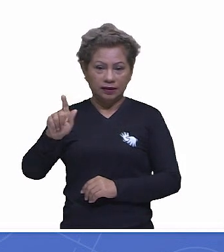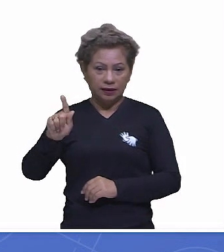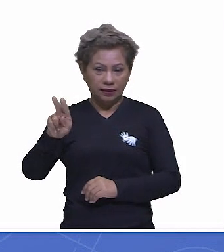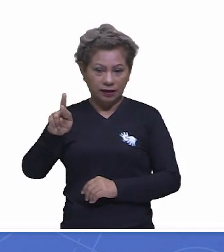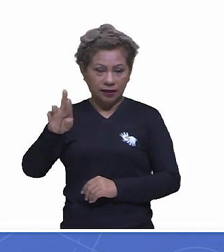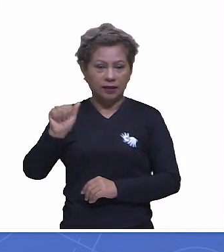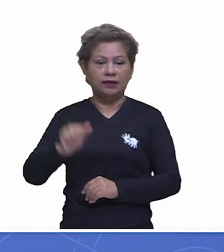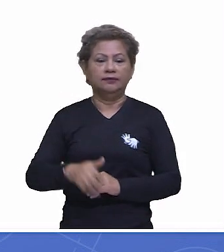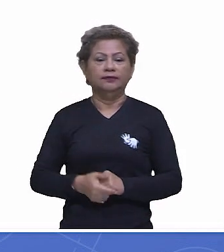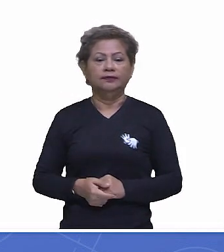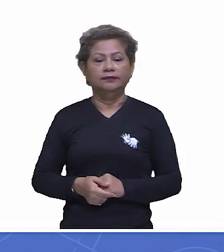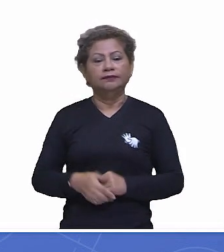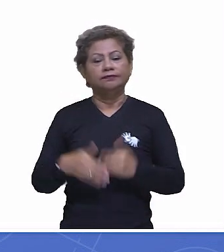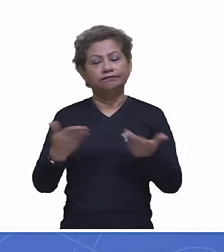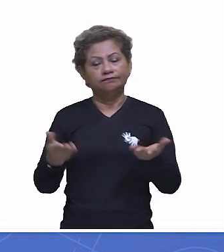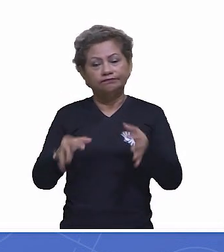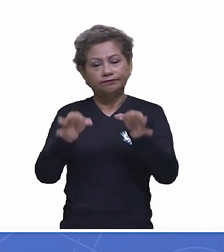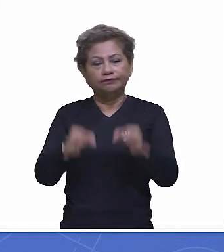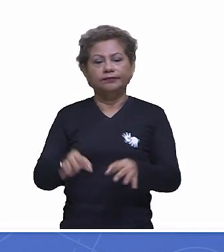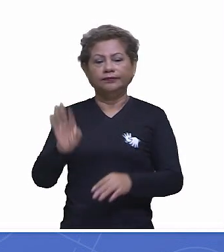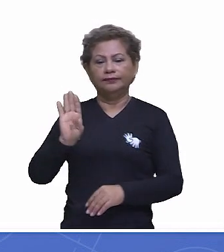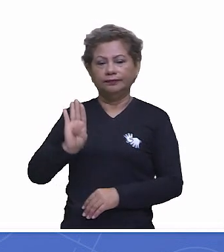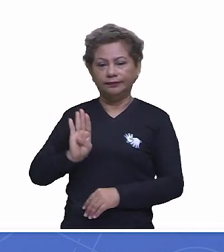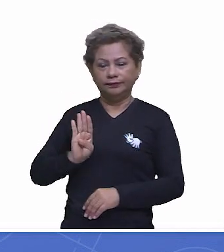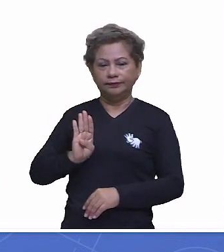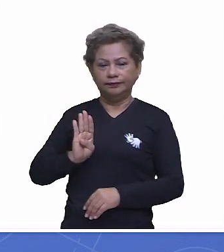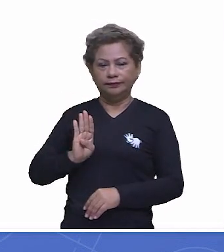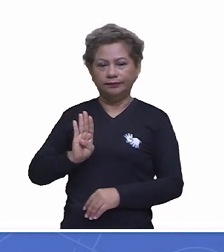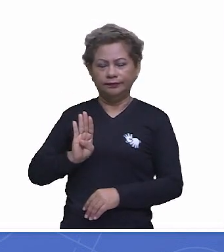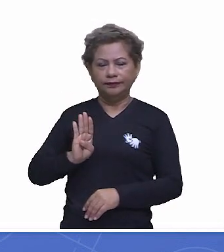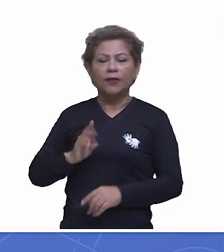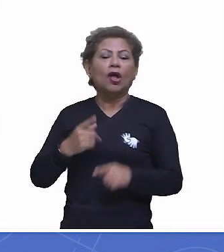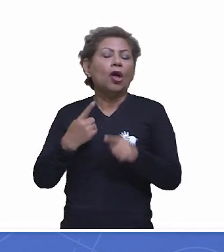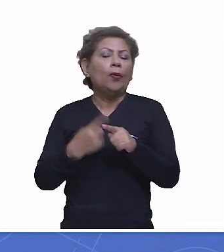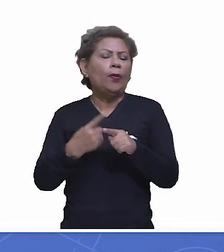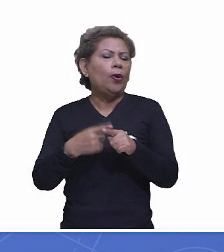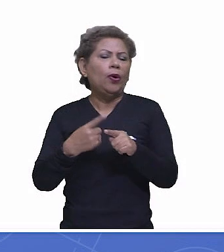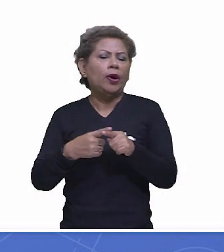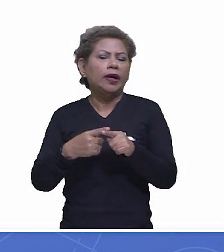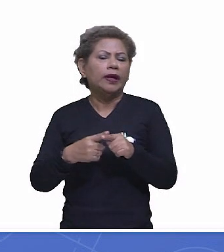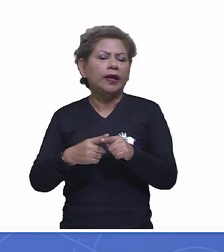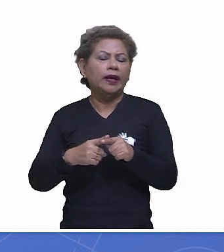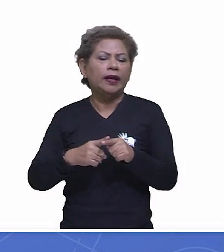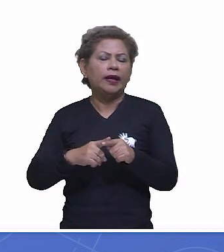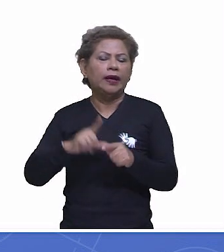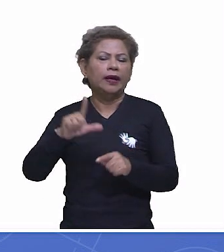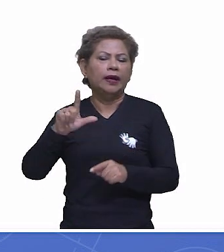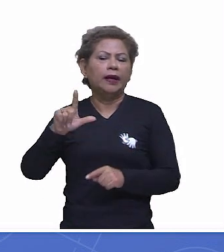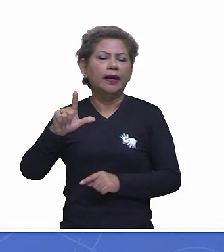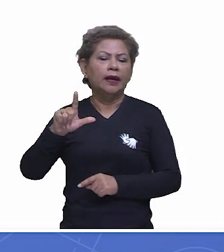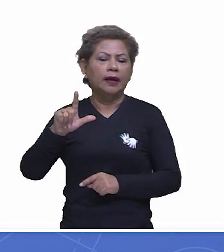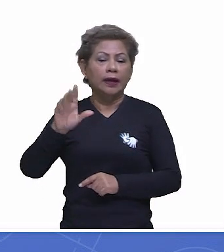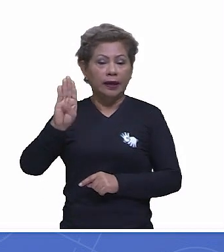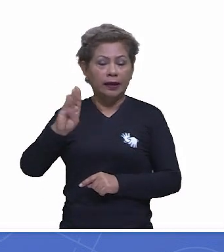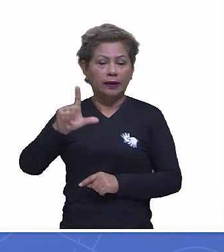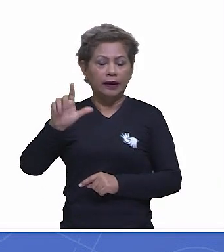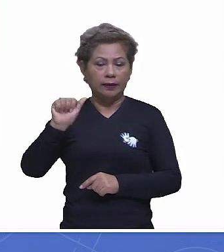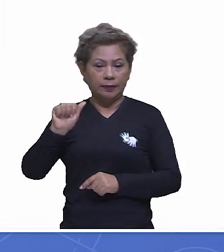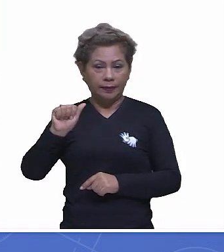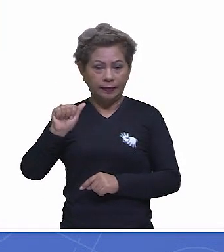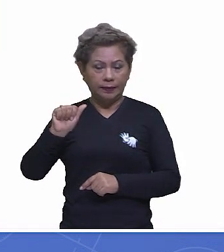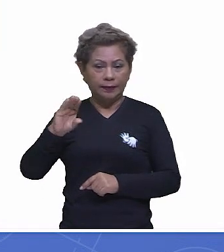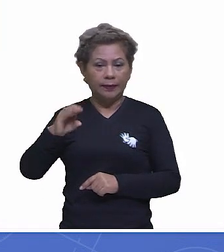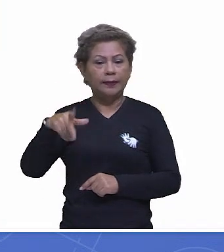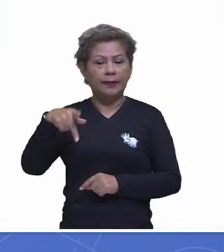a resposta correta é The Black Death. Por que Black Death? Porque todo o restante do período, né, do